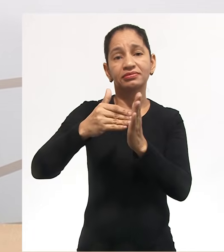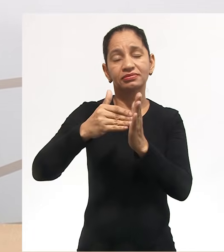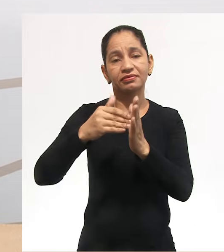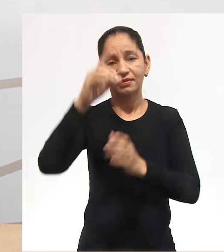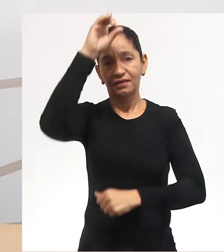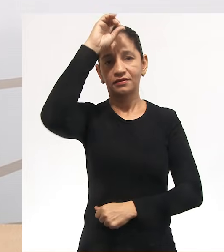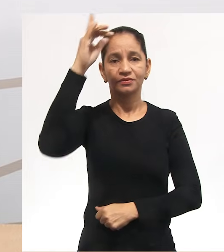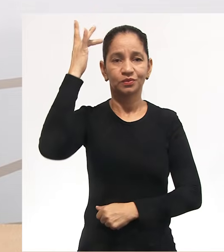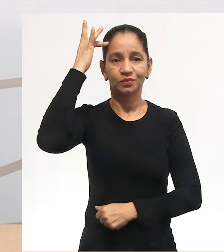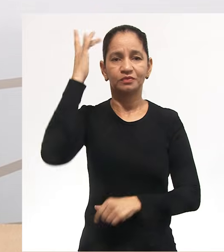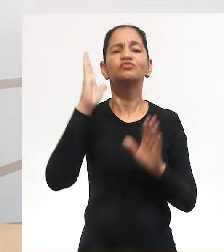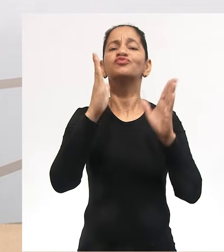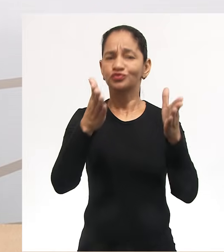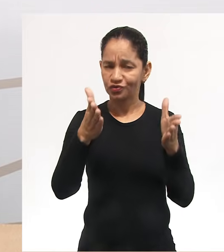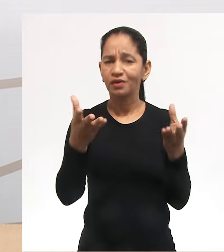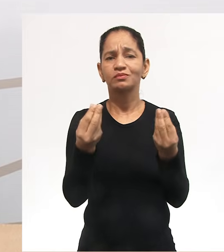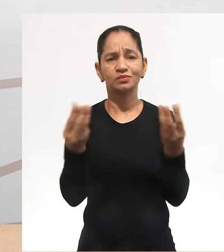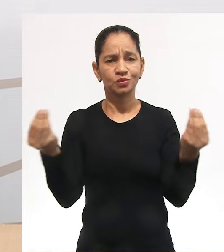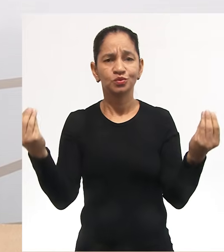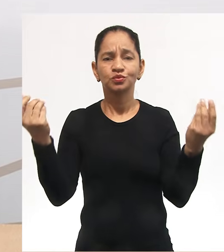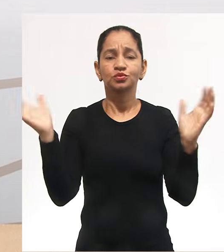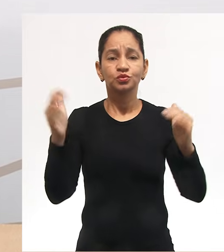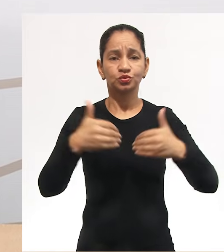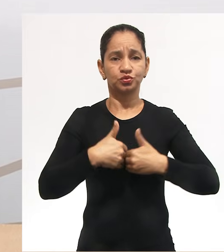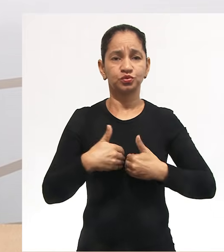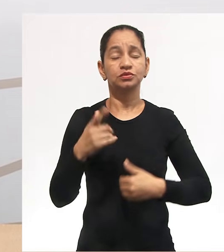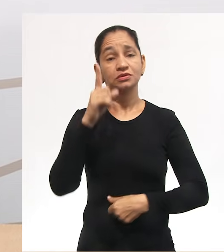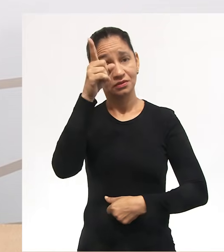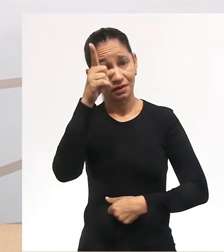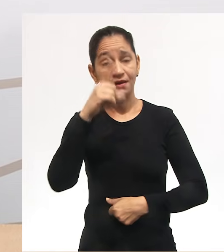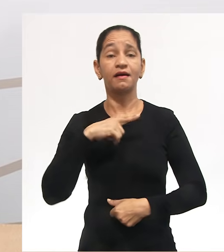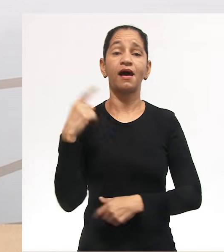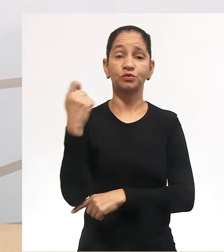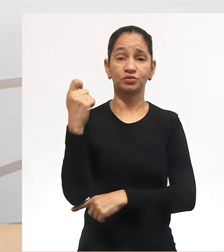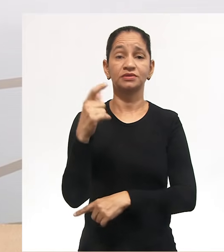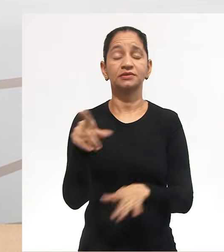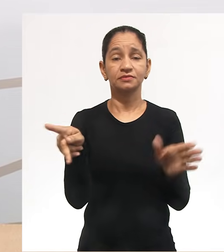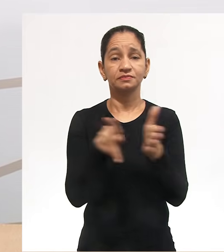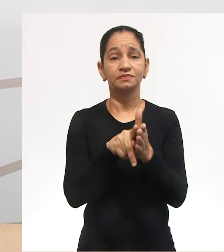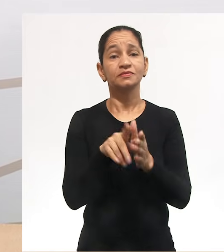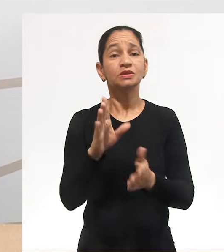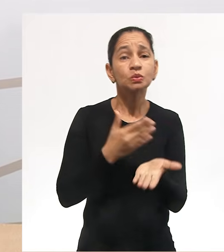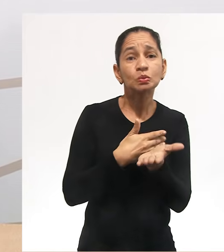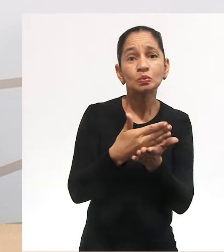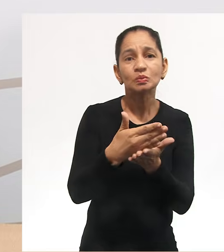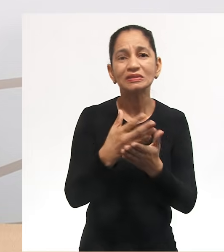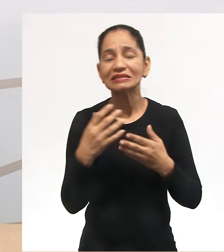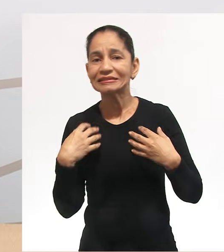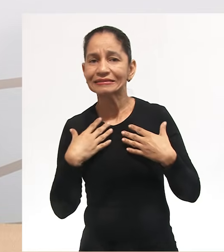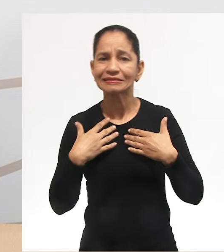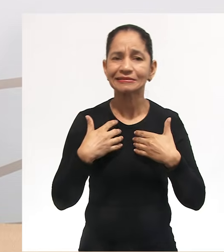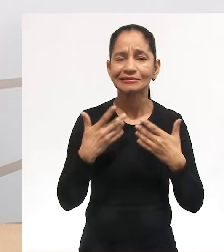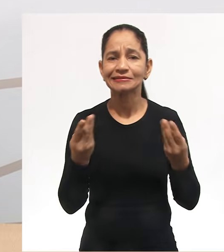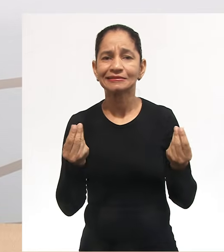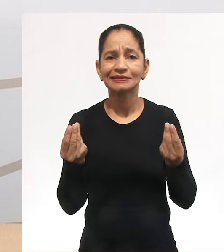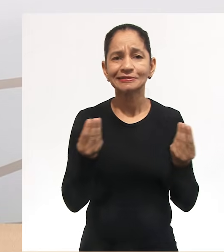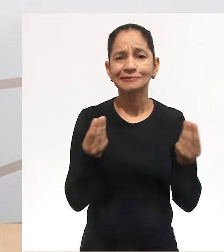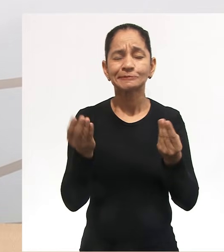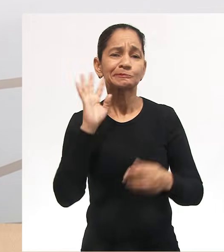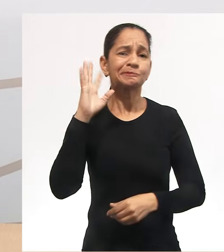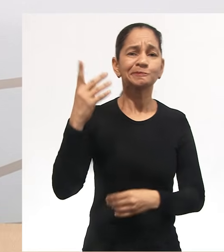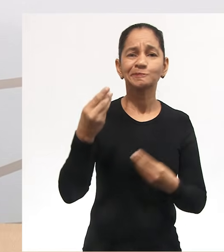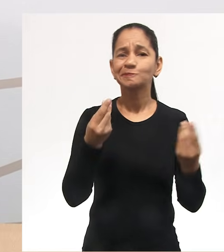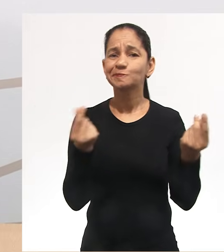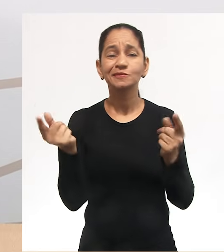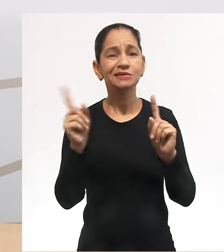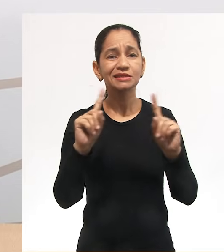a adultos, e aí essa experiência me veio, assim, porque no começo eu fiquei meio assim ainda: